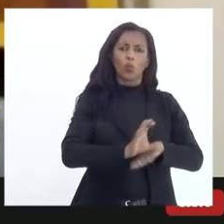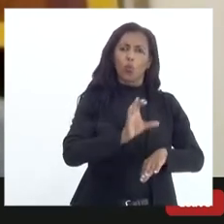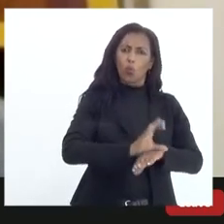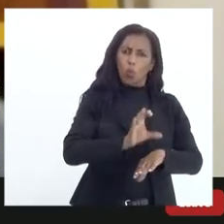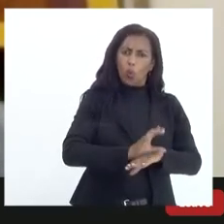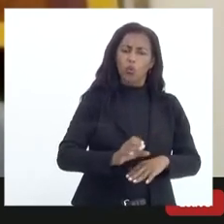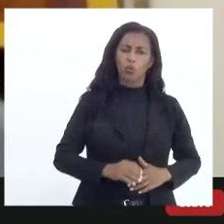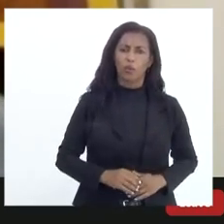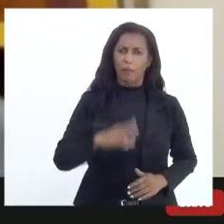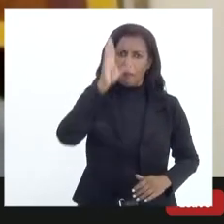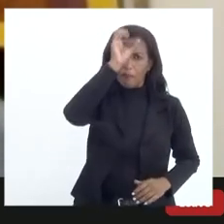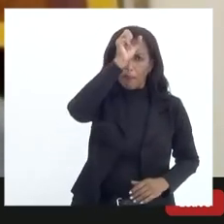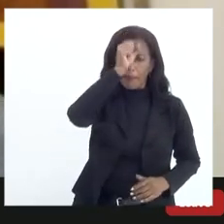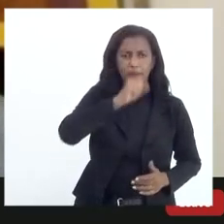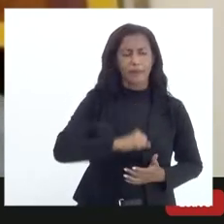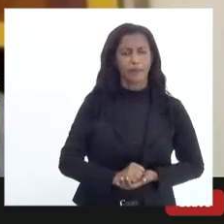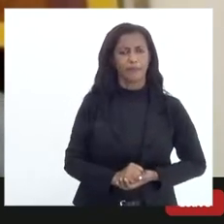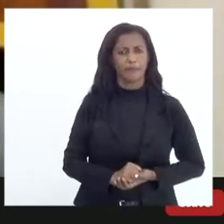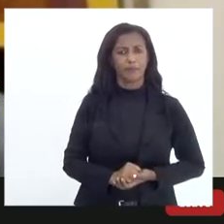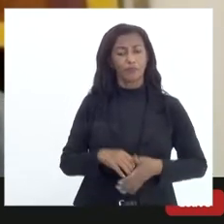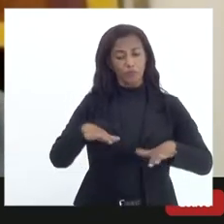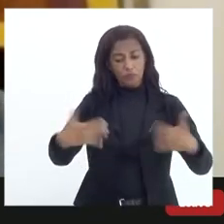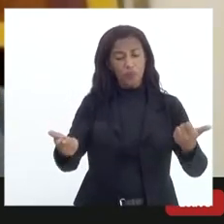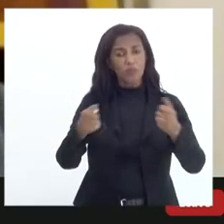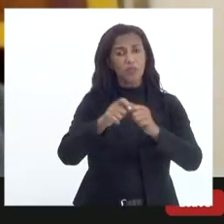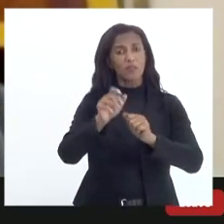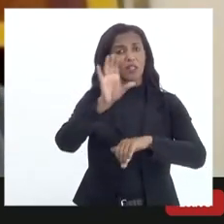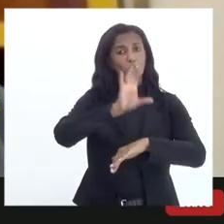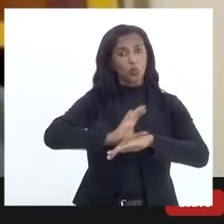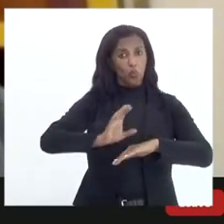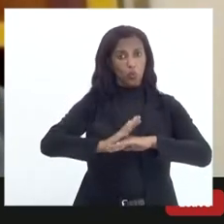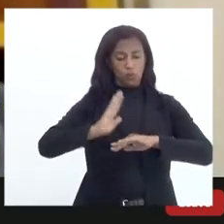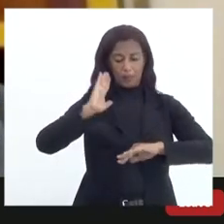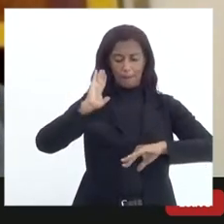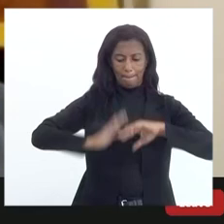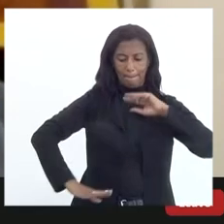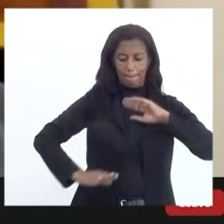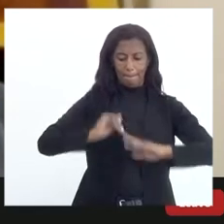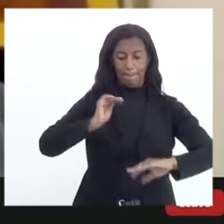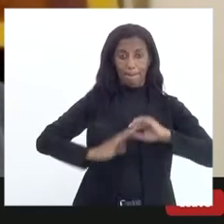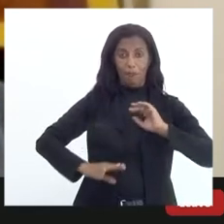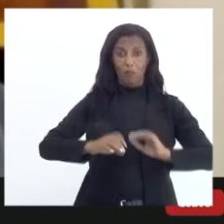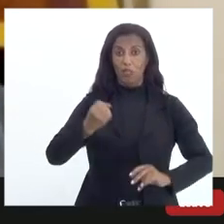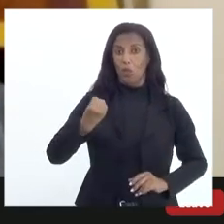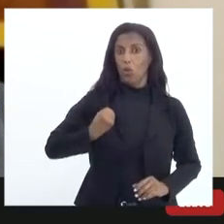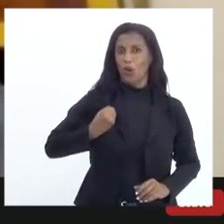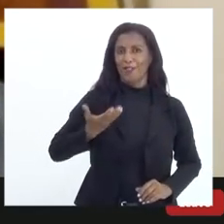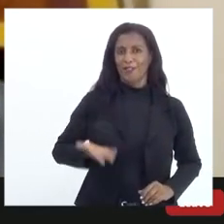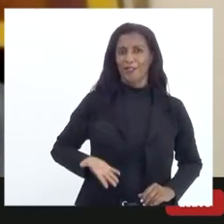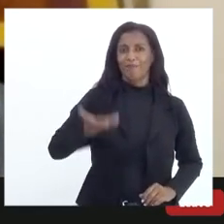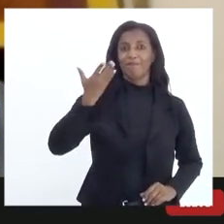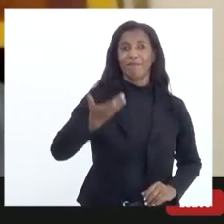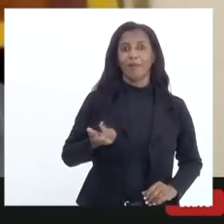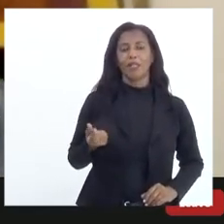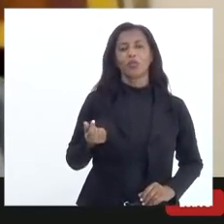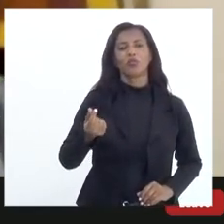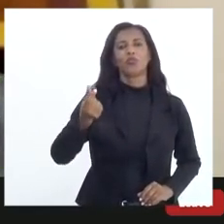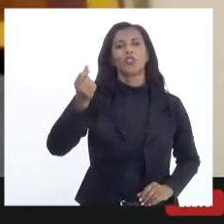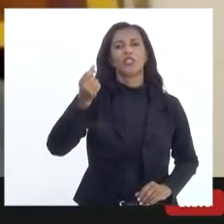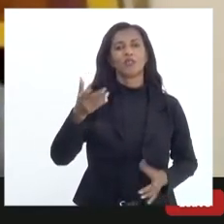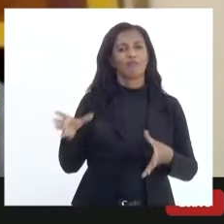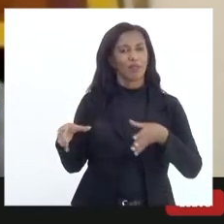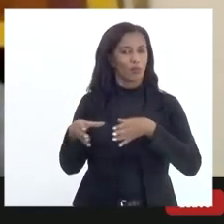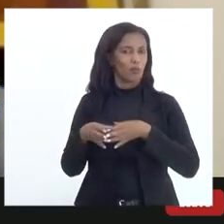porque, quando você faz curso, né, e você se especializa numa coisa, você ganha mais uma notinha, né, mais um dinheirinho na